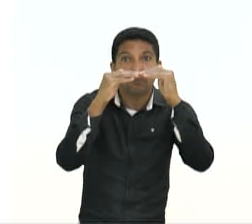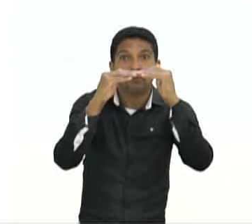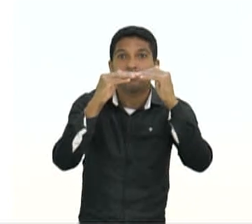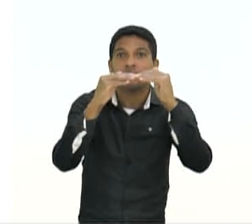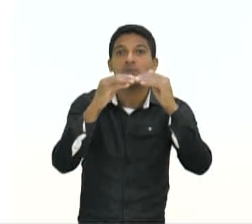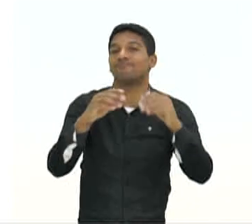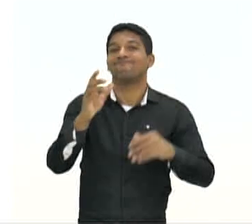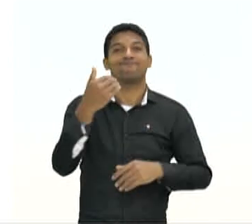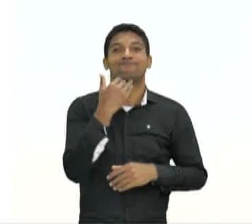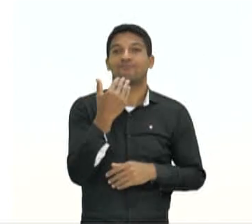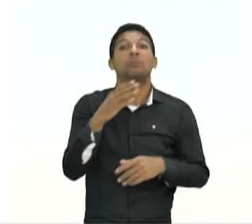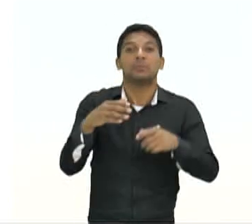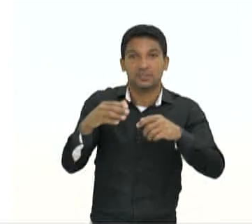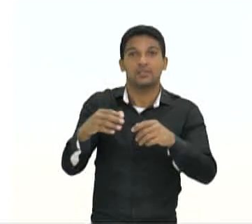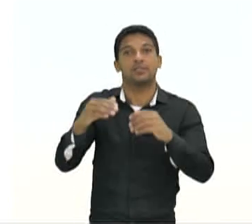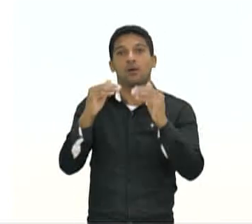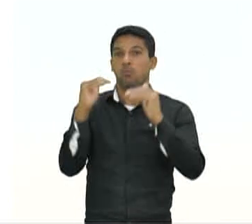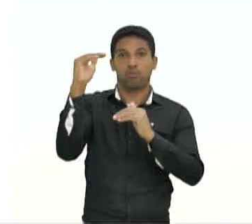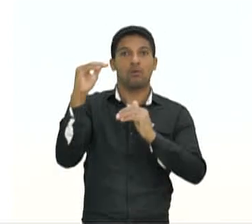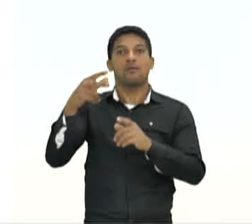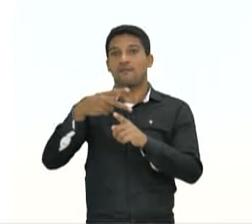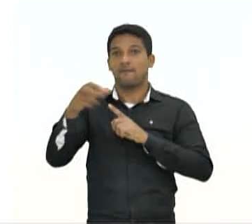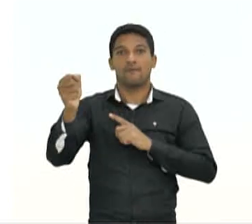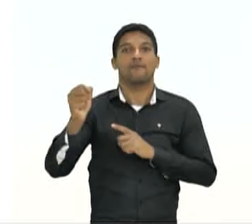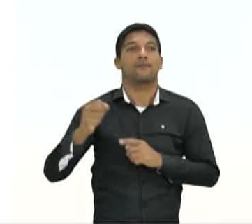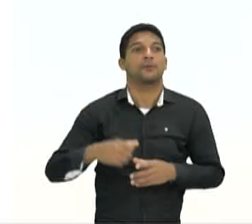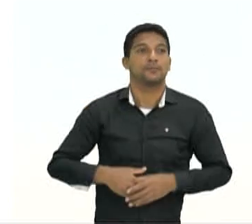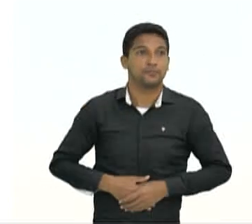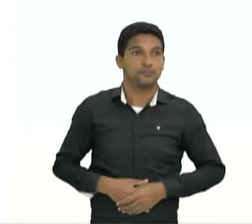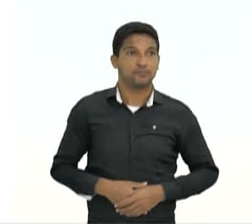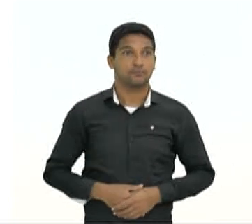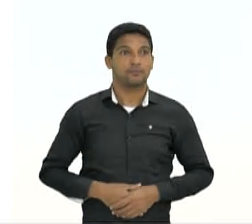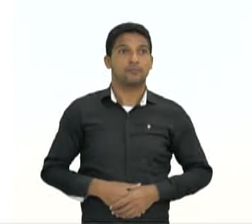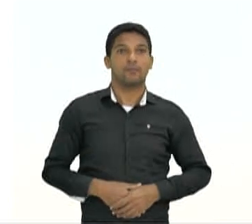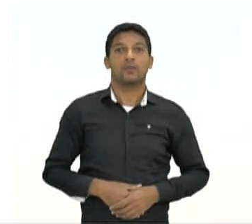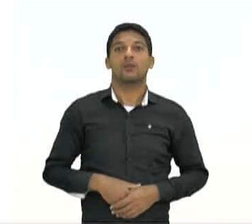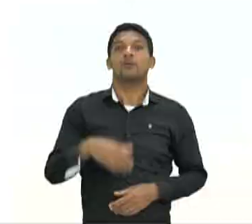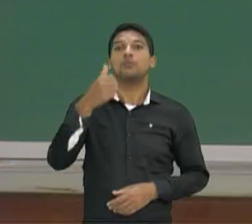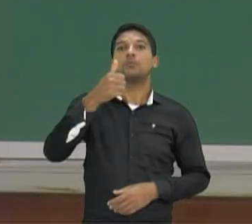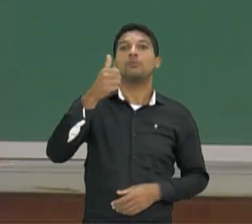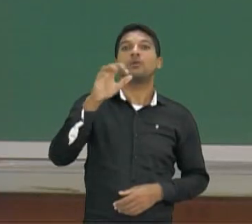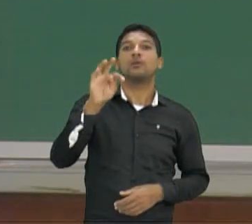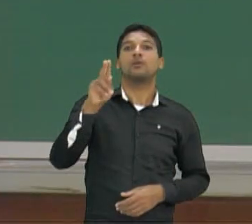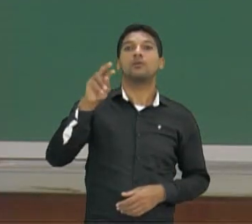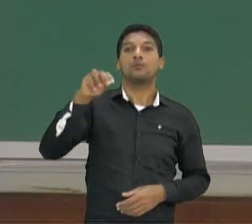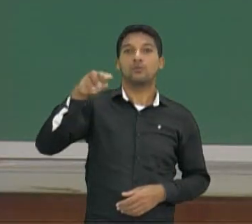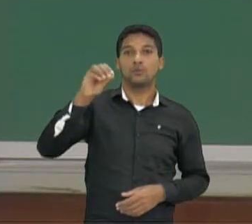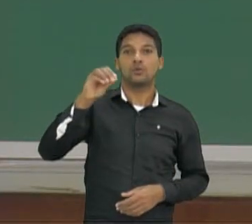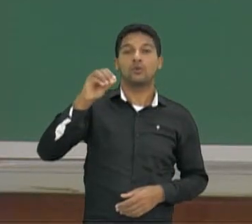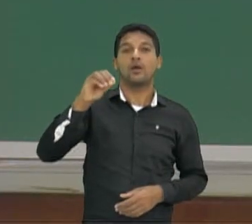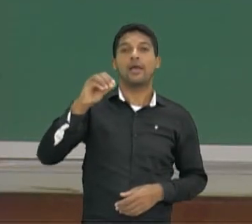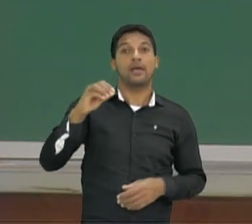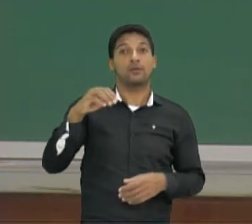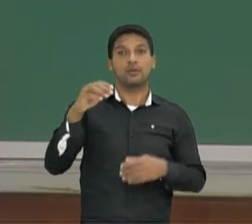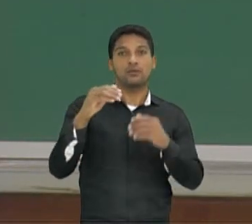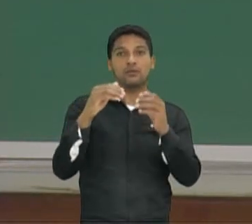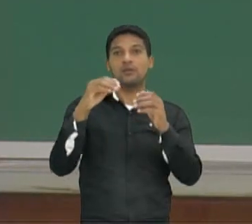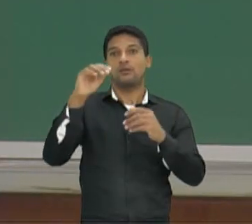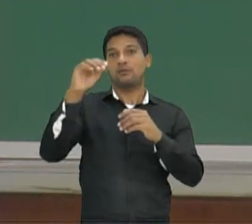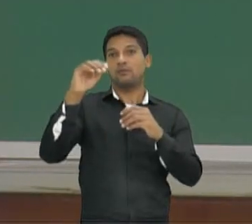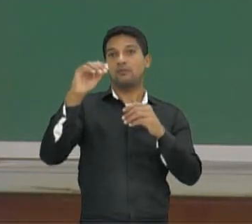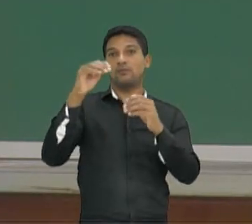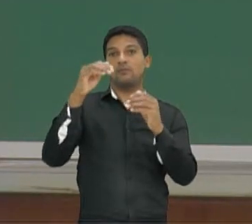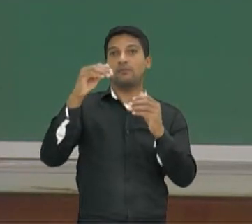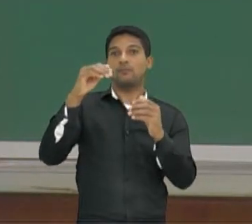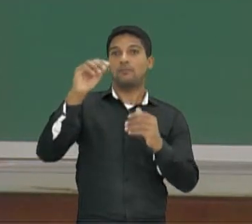horas. Então, dependendo do jogo, pode levar bastante tempo. O primeiro turno é parte alta, como já falei, né? A equipe da casa começa arremessando. E o segundo